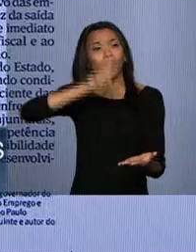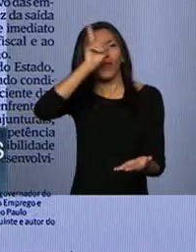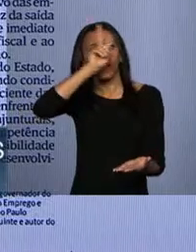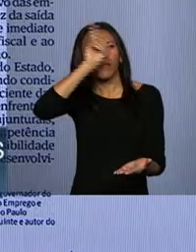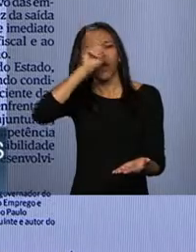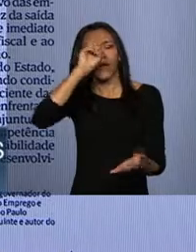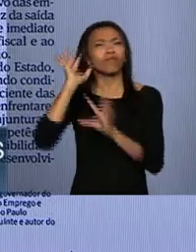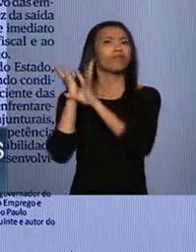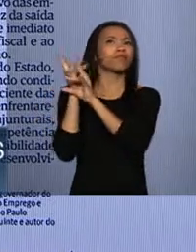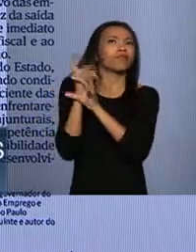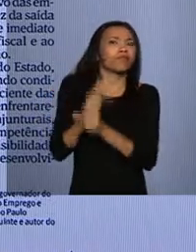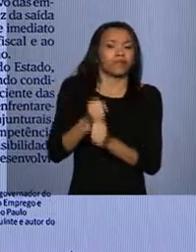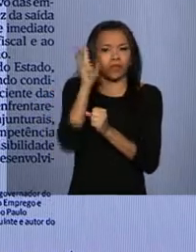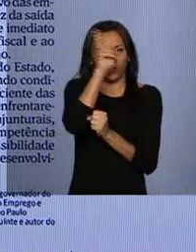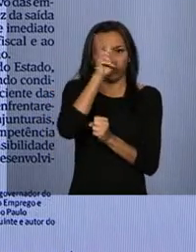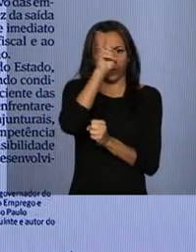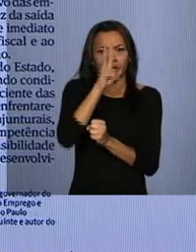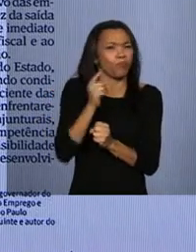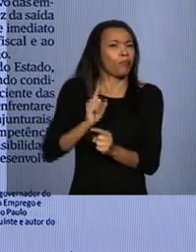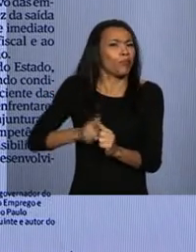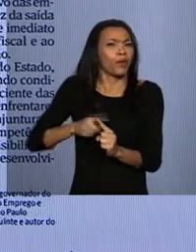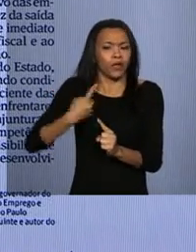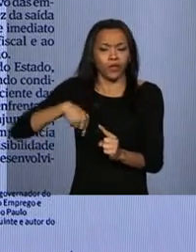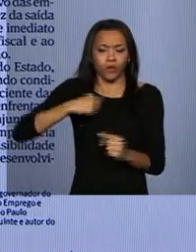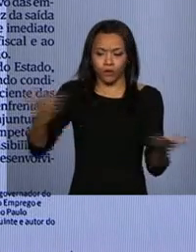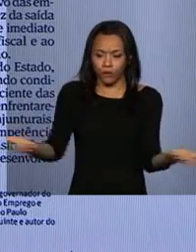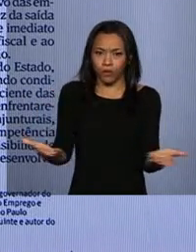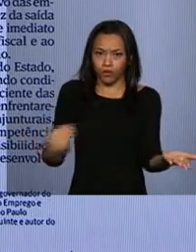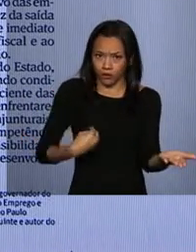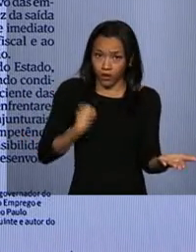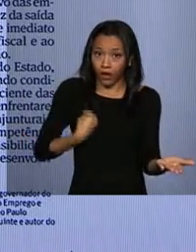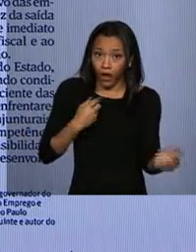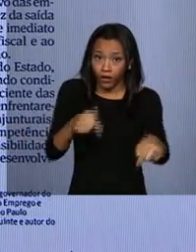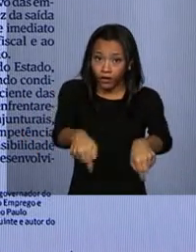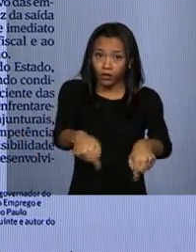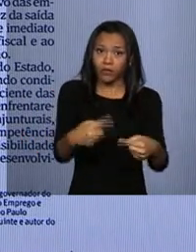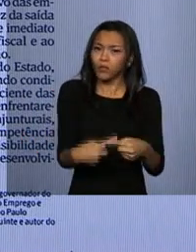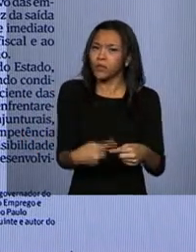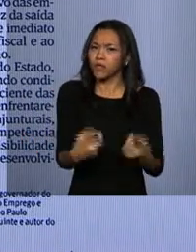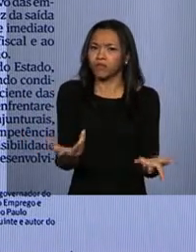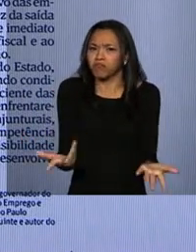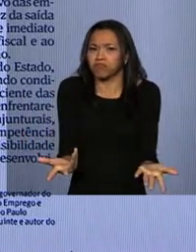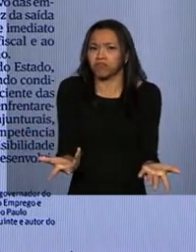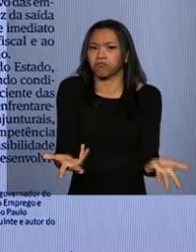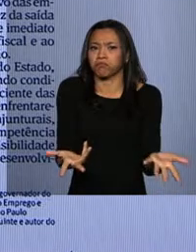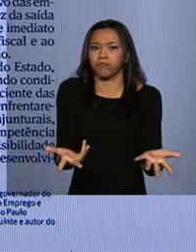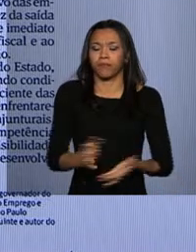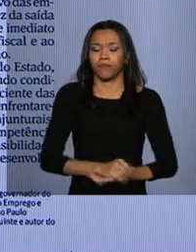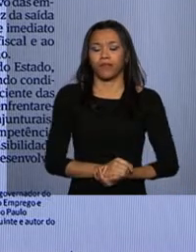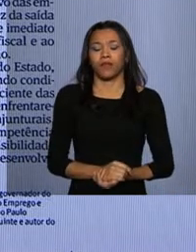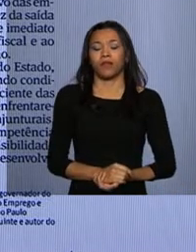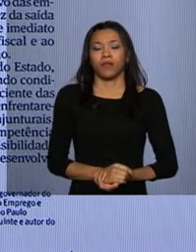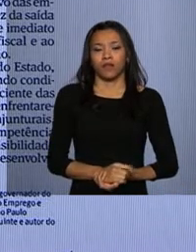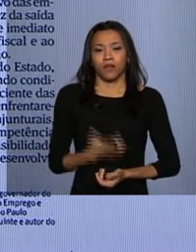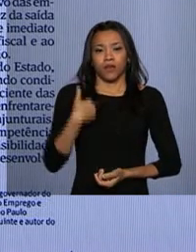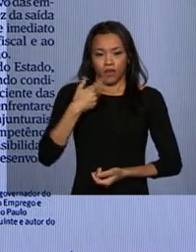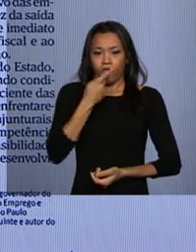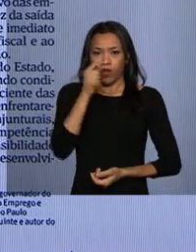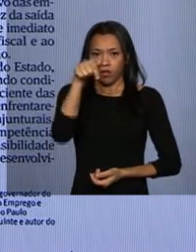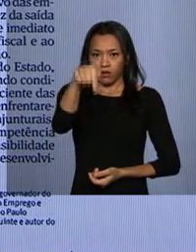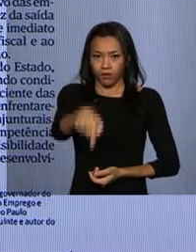história para ver por que que nós estamos aqui, por que que nós estamos juntos. E aqui eu disse,